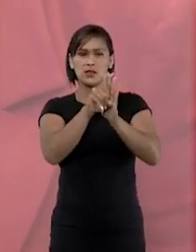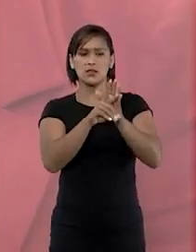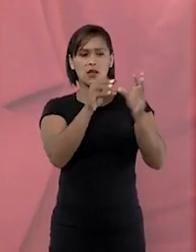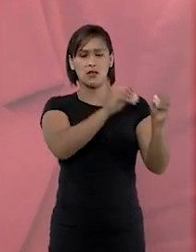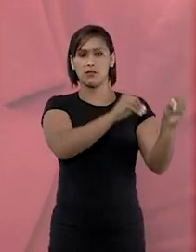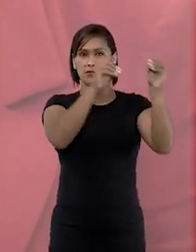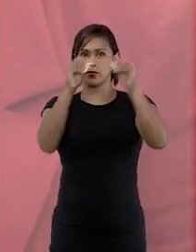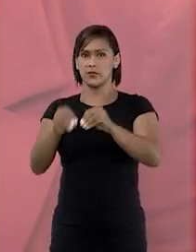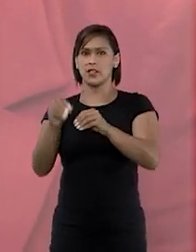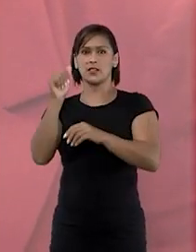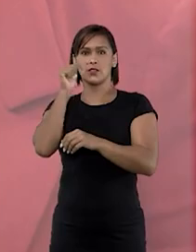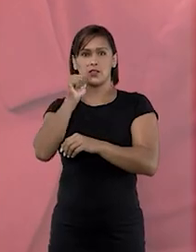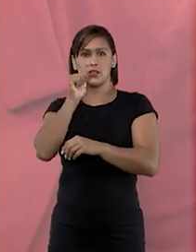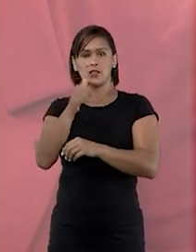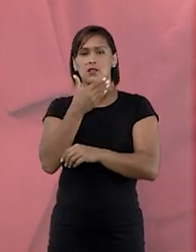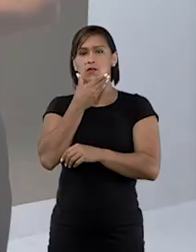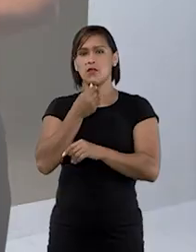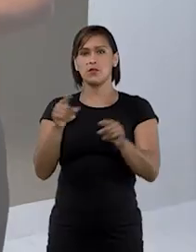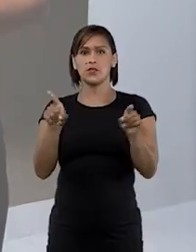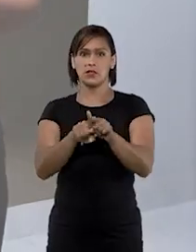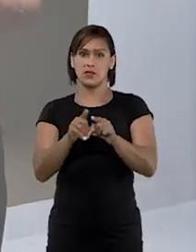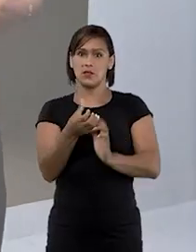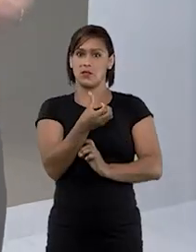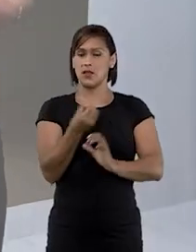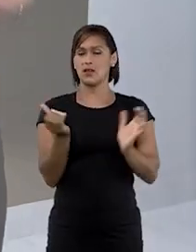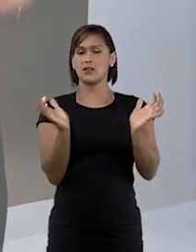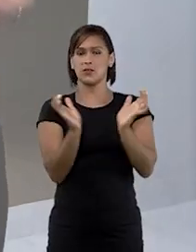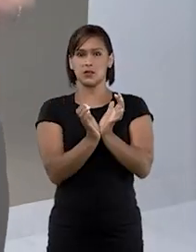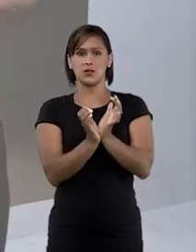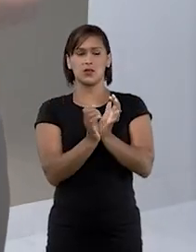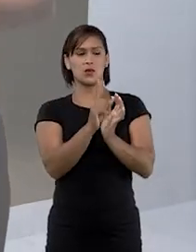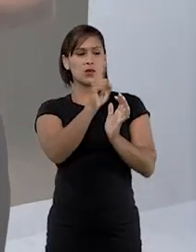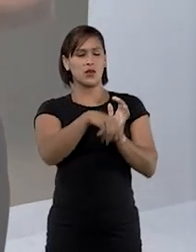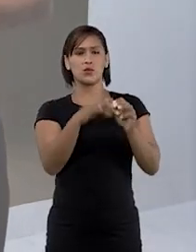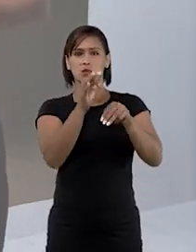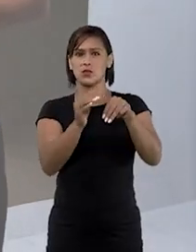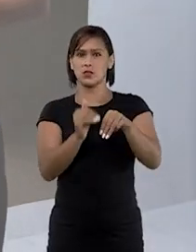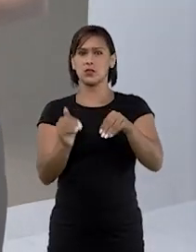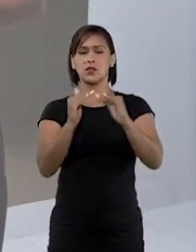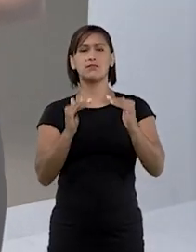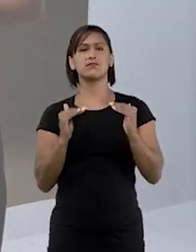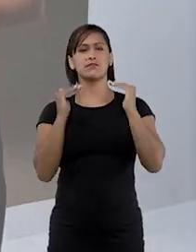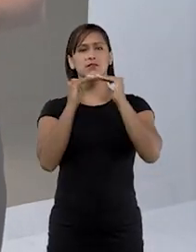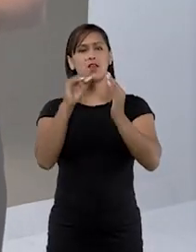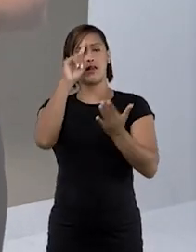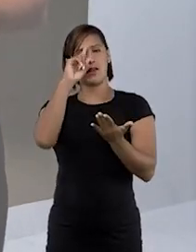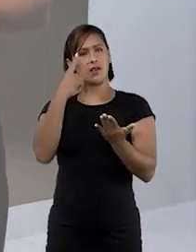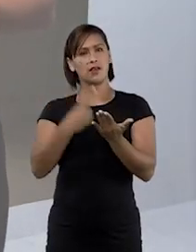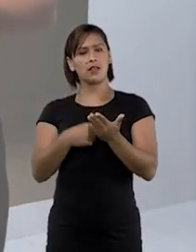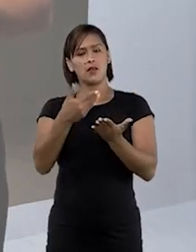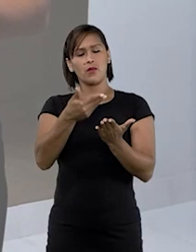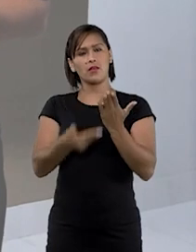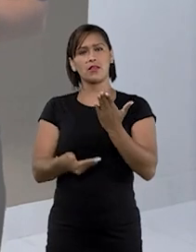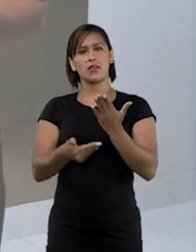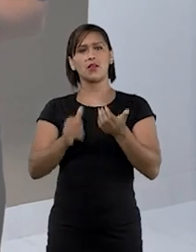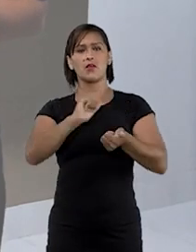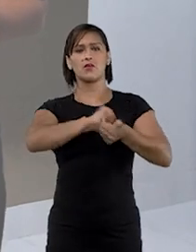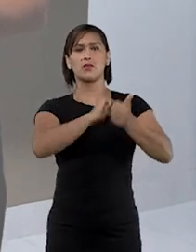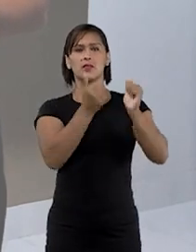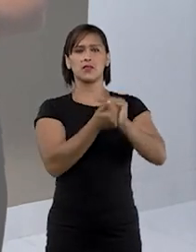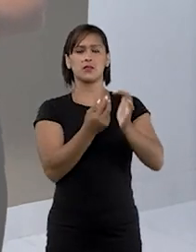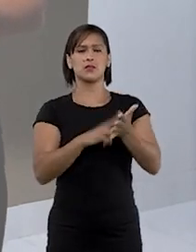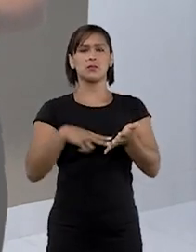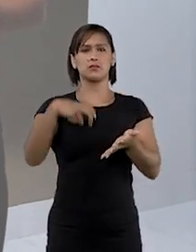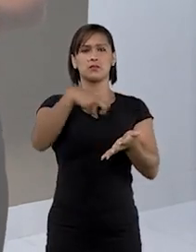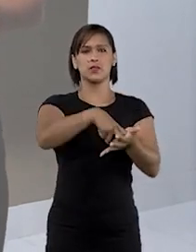viabilidade da transferência de presos também na sexta turma os ministros mantiveram a decisão que negou